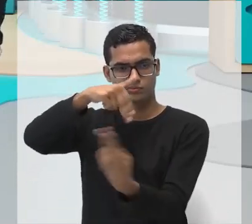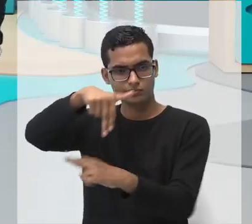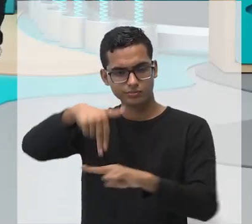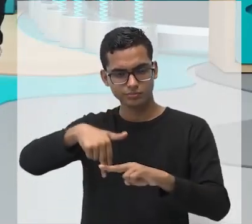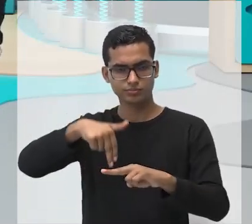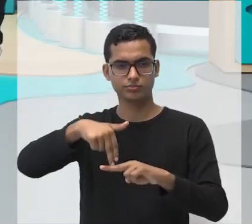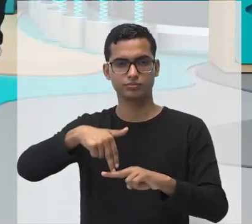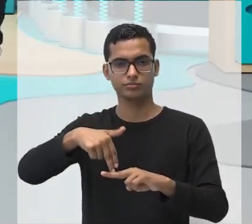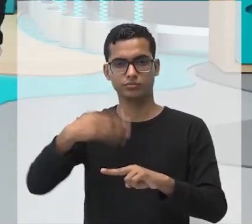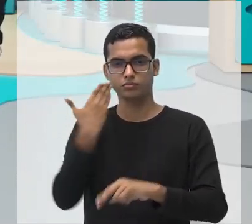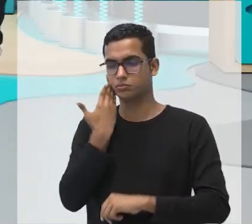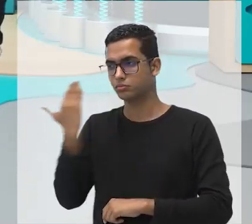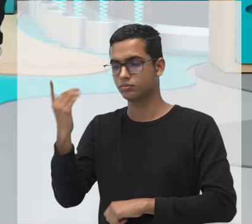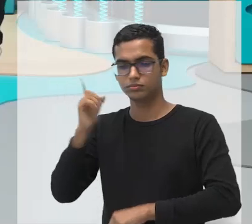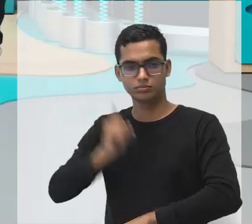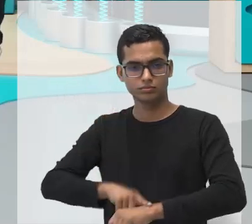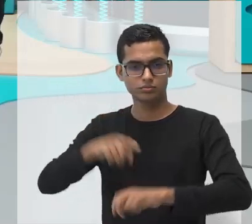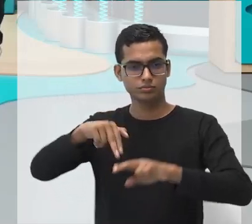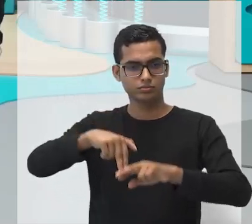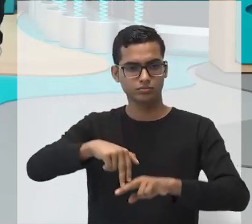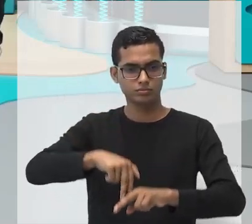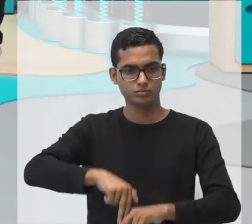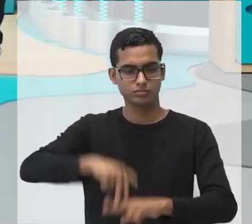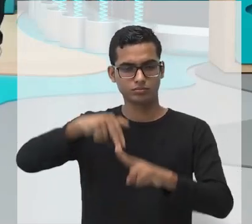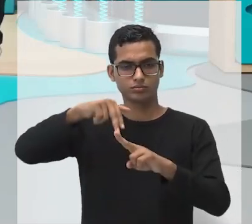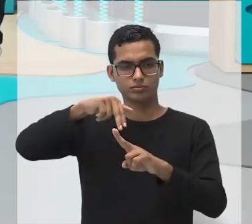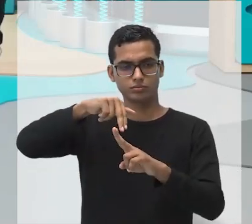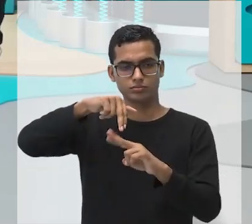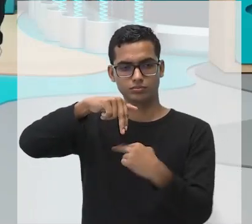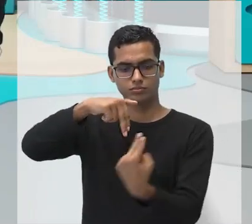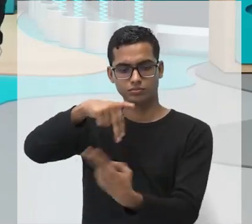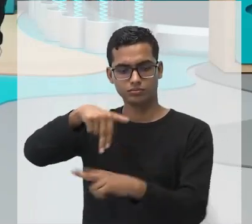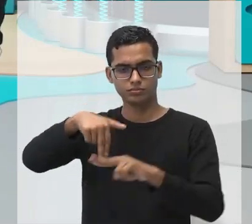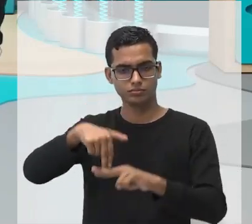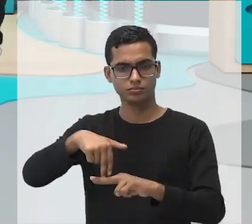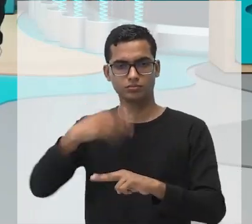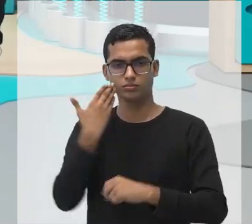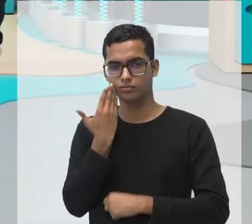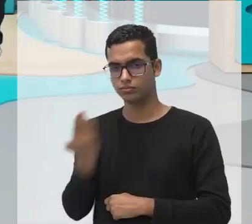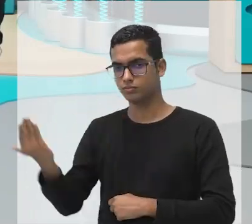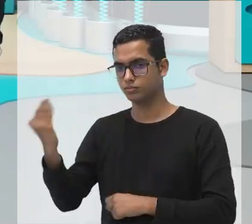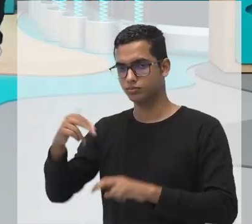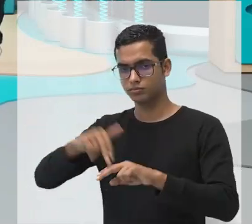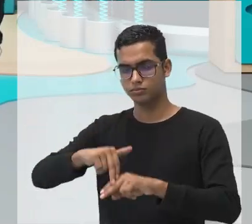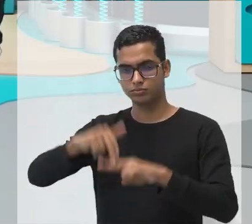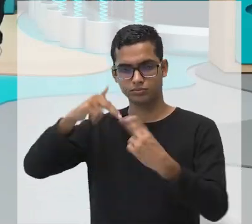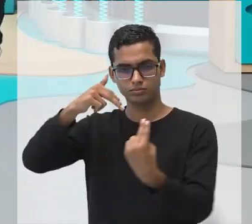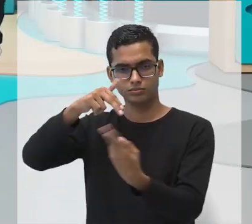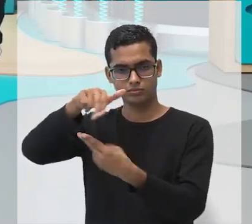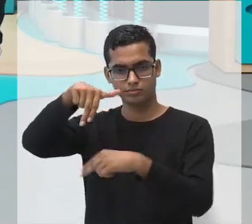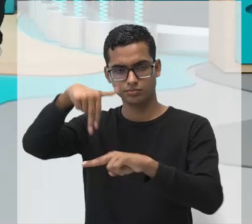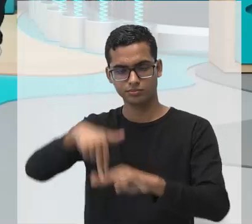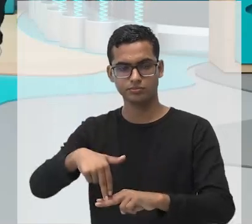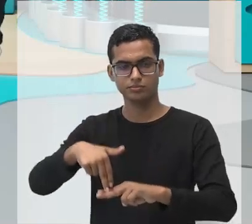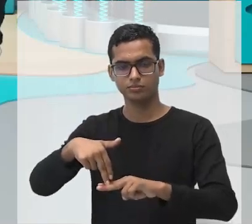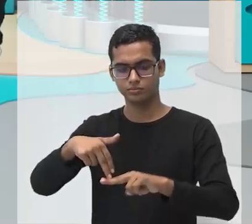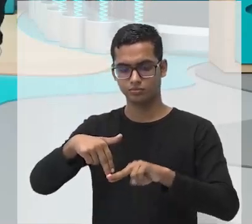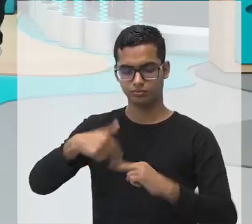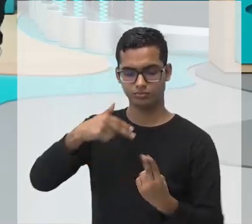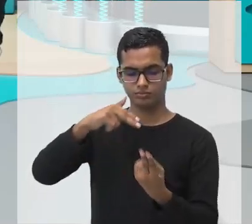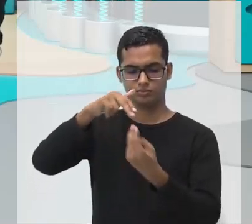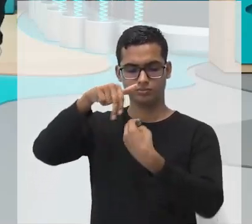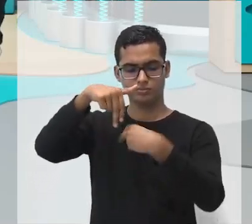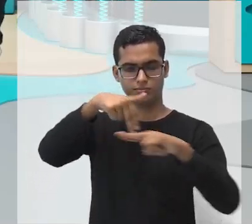pisar lá no finalzinho do shape, o que ele vai acontecer? Ele vai fazer com que esse skate